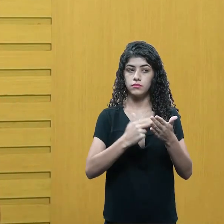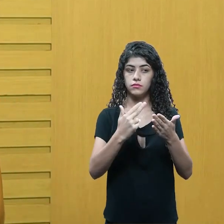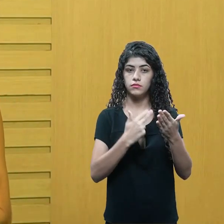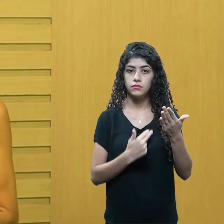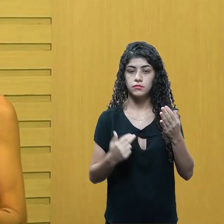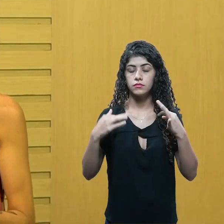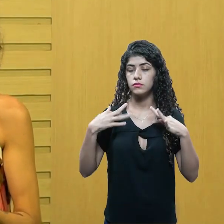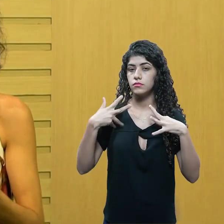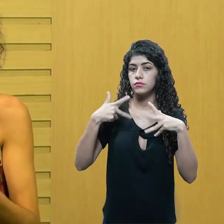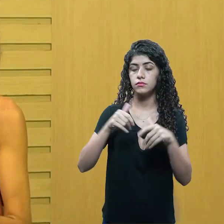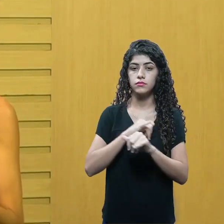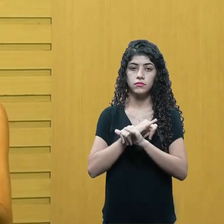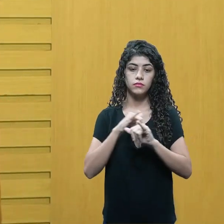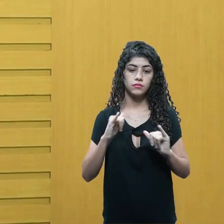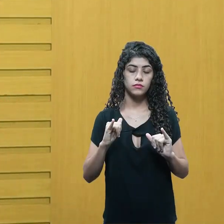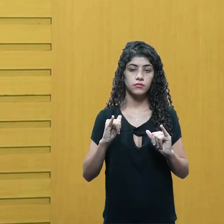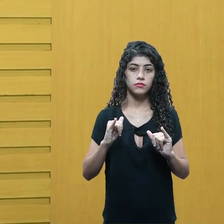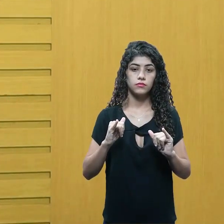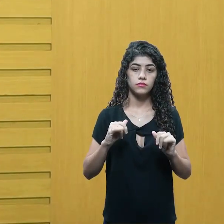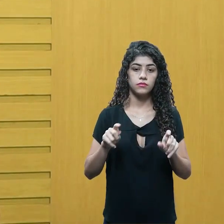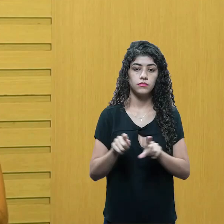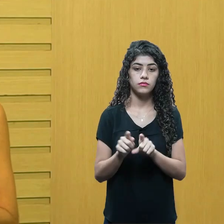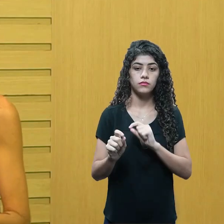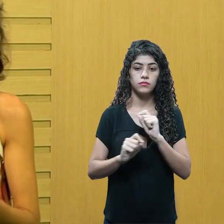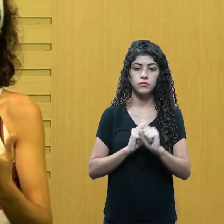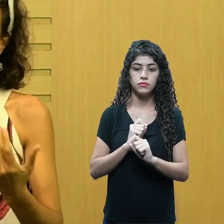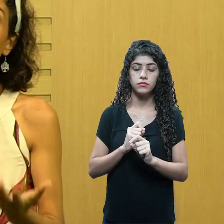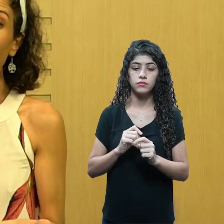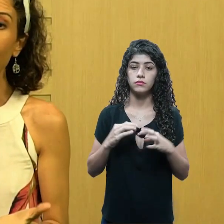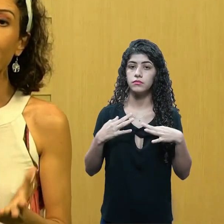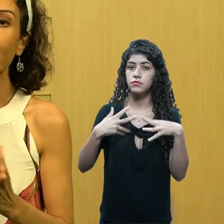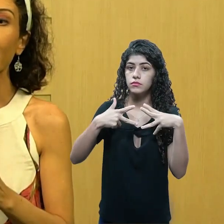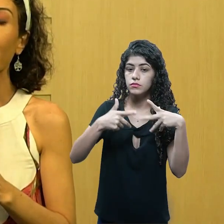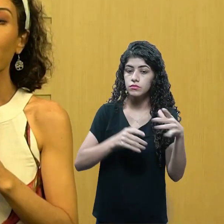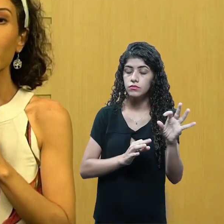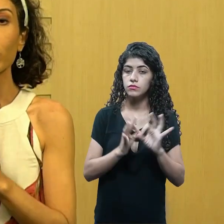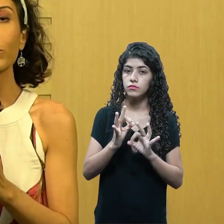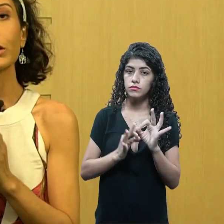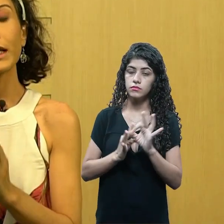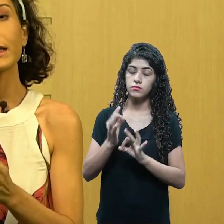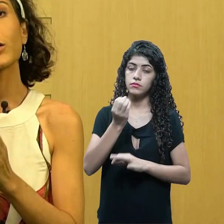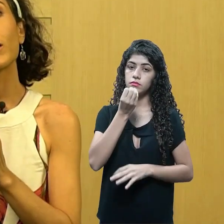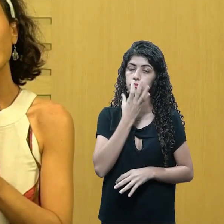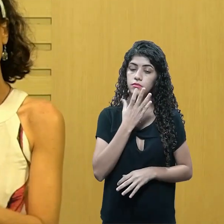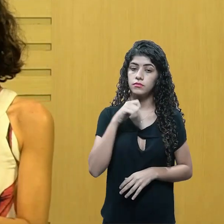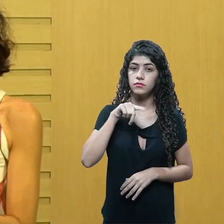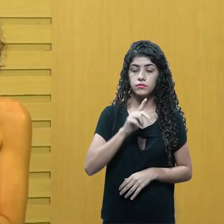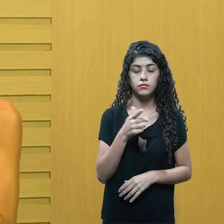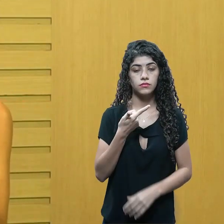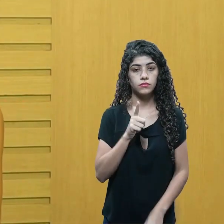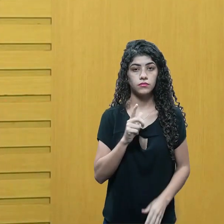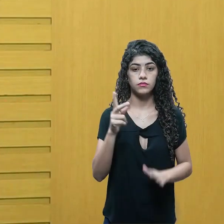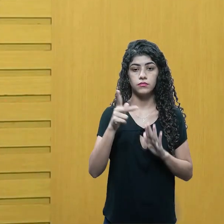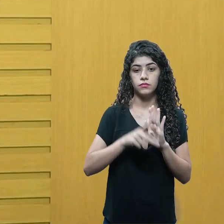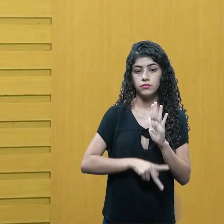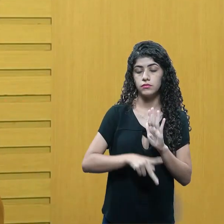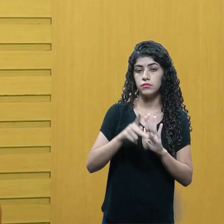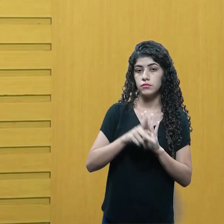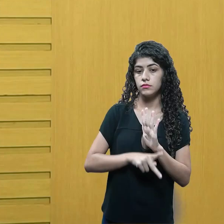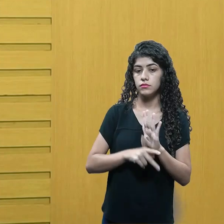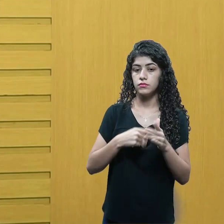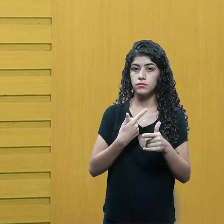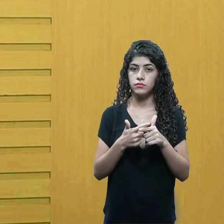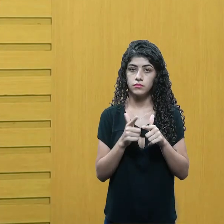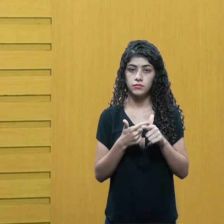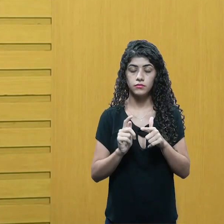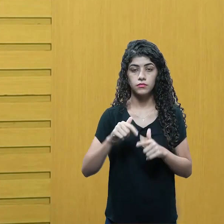uma checagem desse material, de todas as informações, para que tudo esteja coerente e que você não tenha problemas